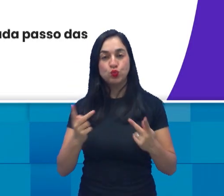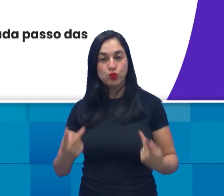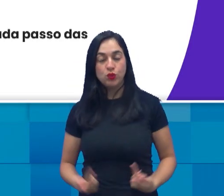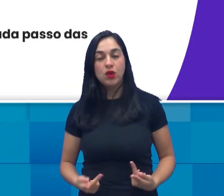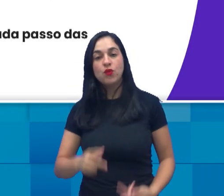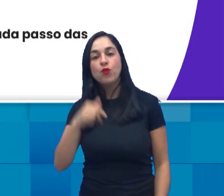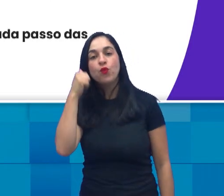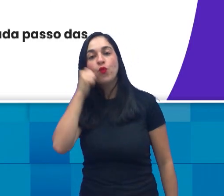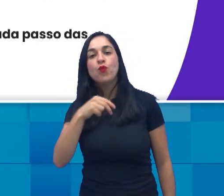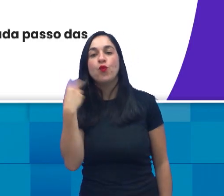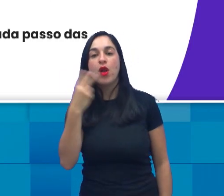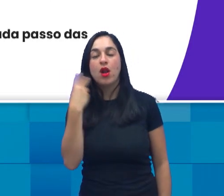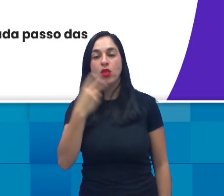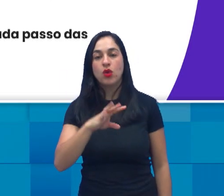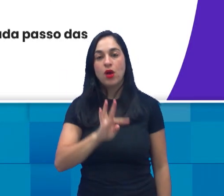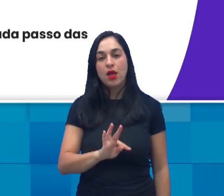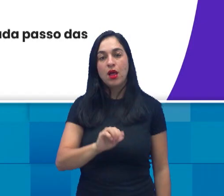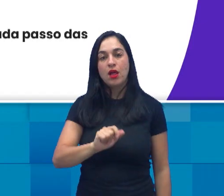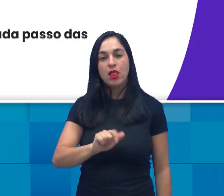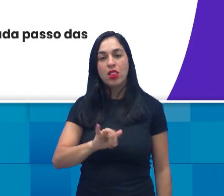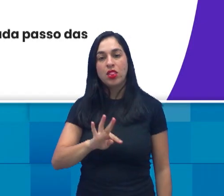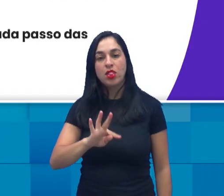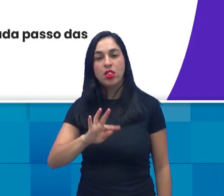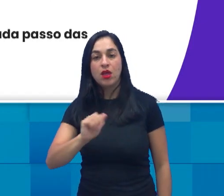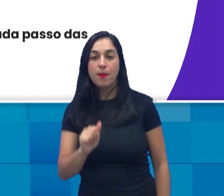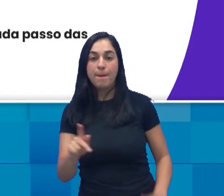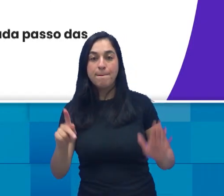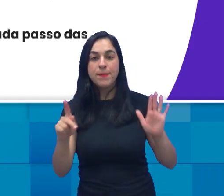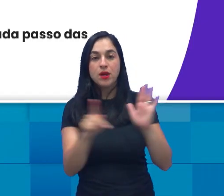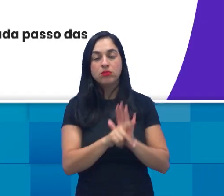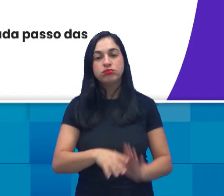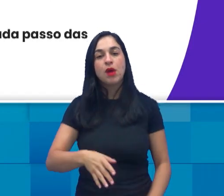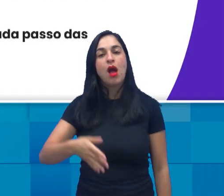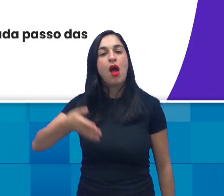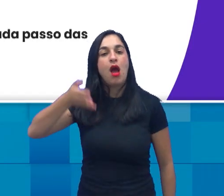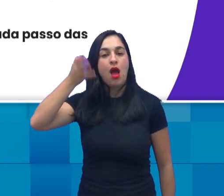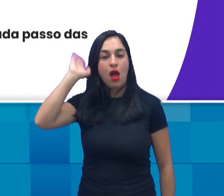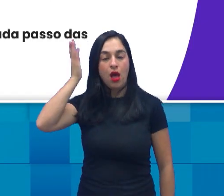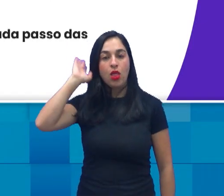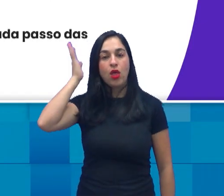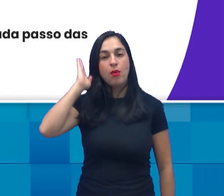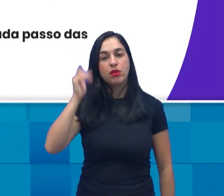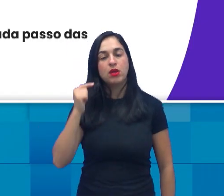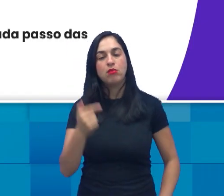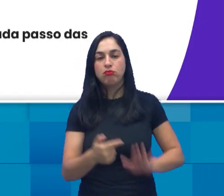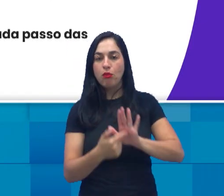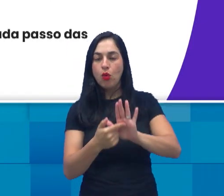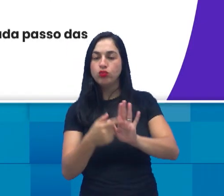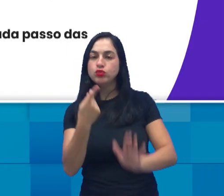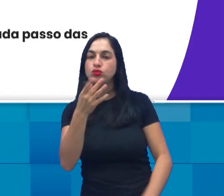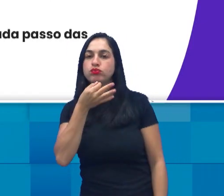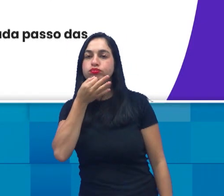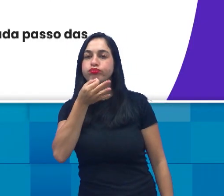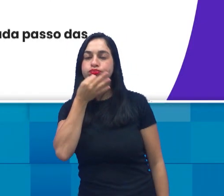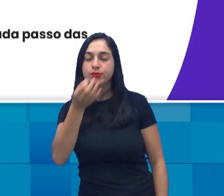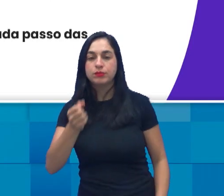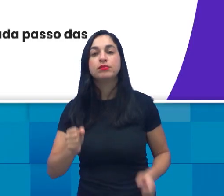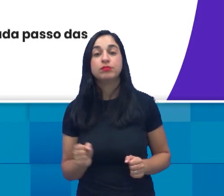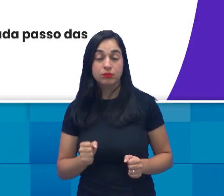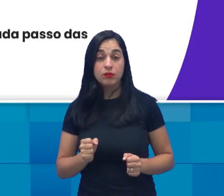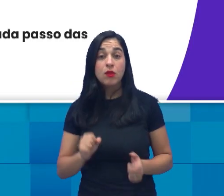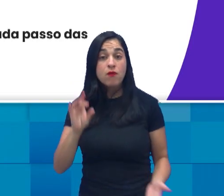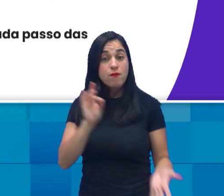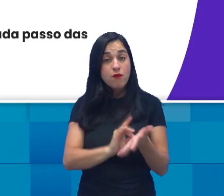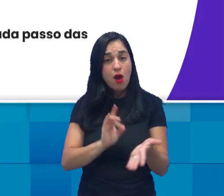Taubaté, colocando toda a sua solidariedade e as suas indignações. A realidade é